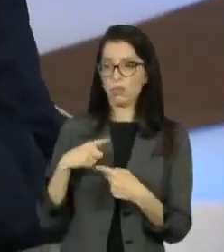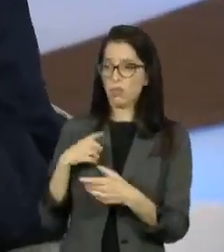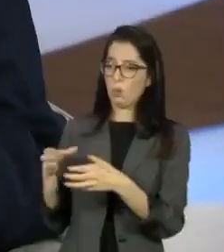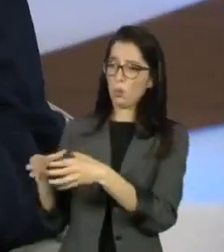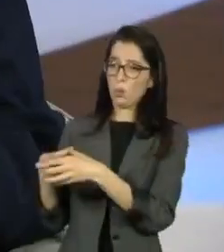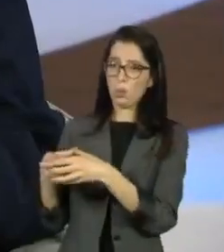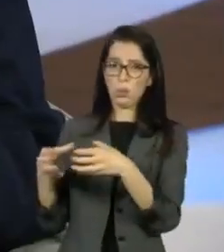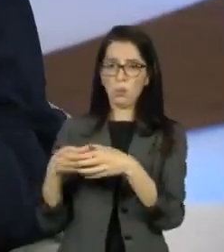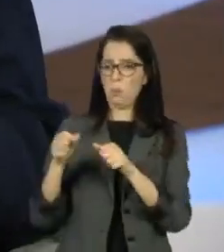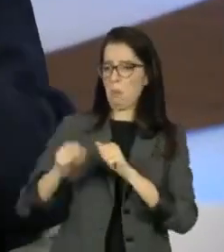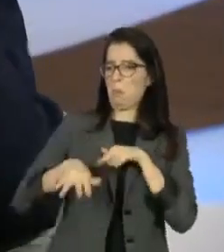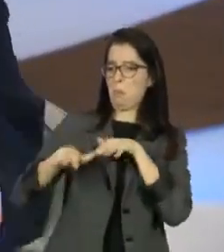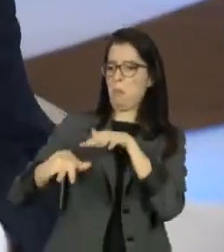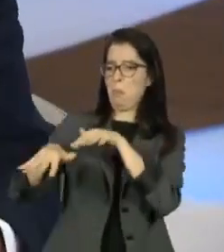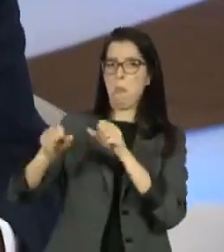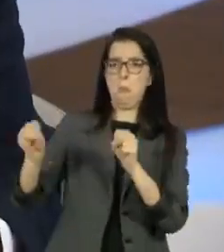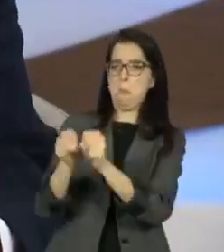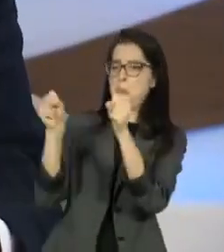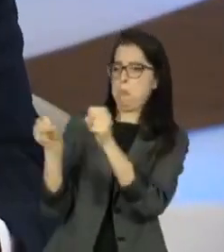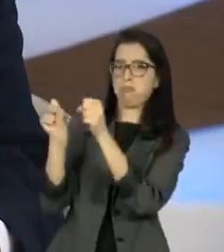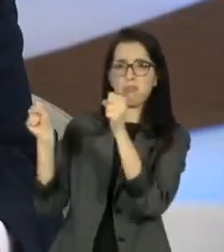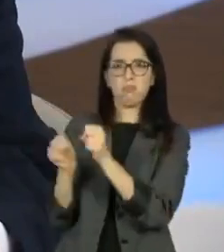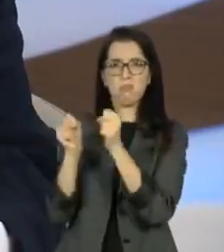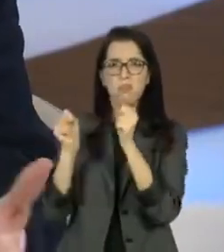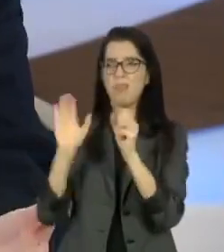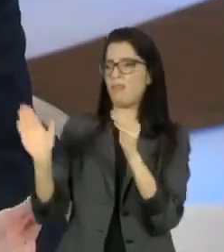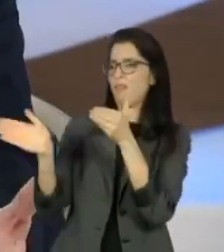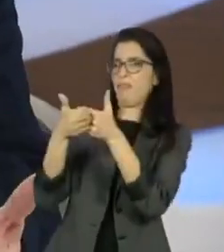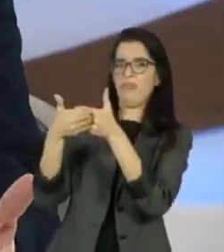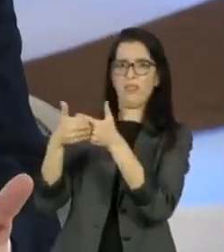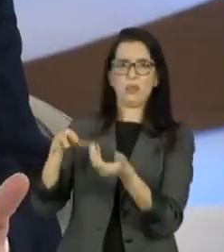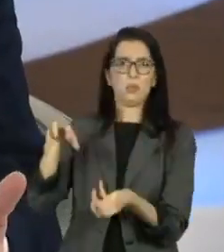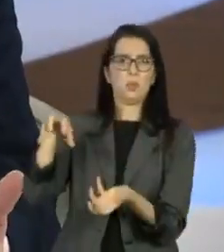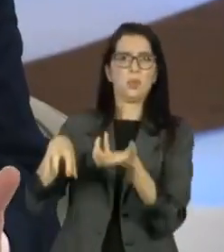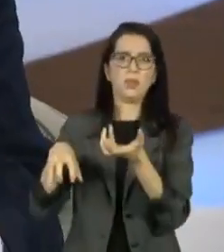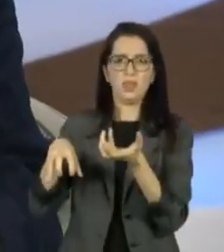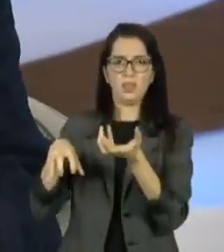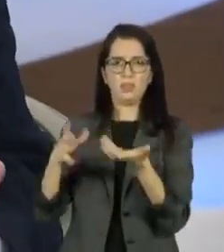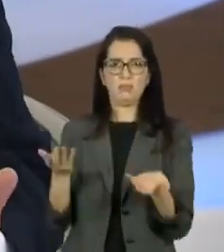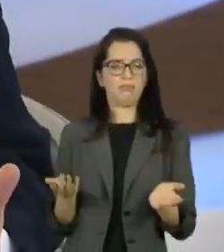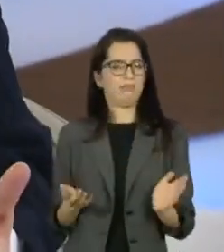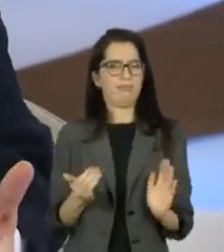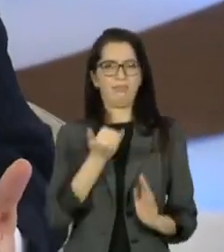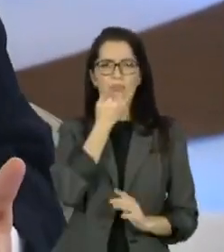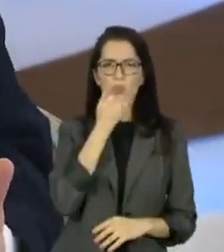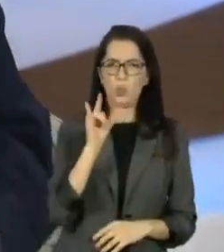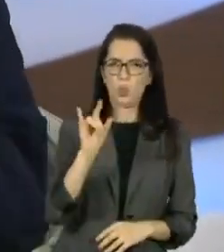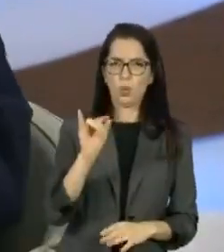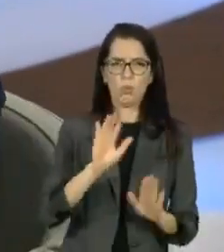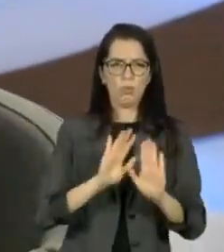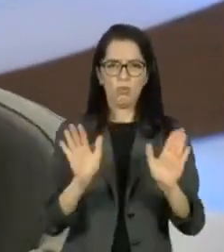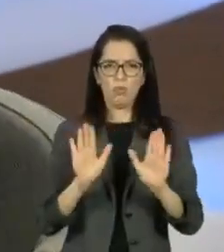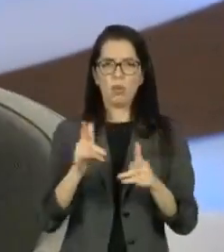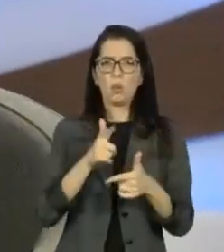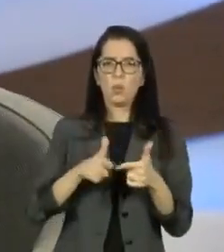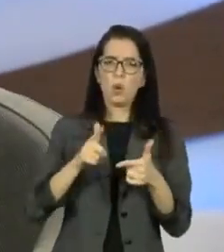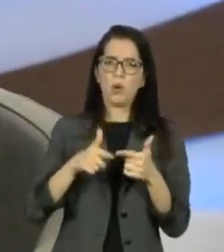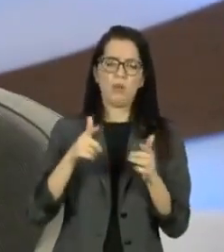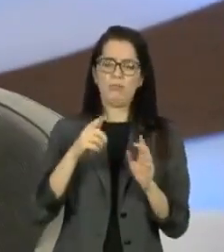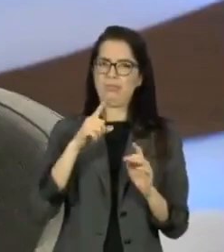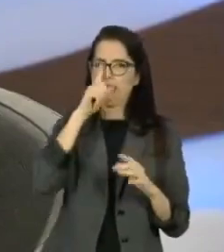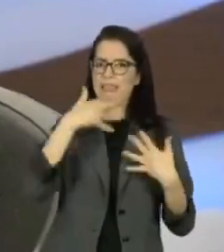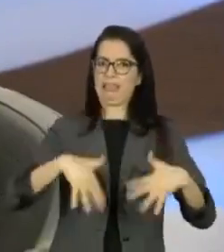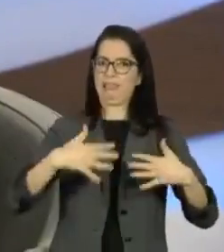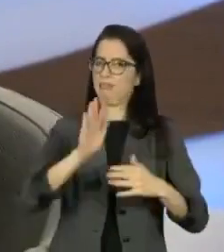extremistas, pedindo o fechamento do Congresso, isso é muito grave. Nós não podemos admitir quando atacam